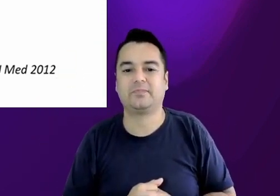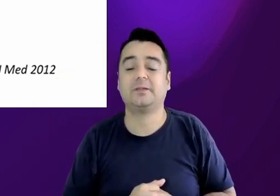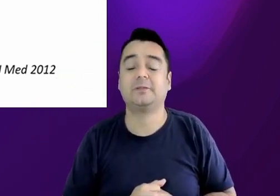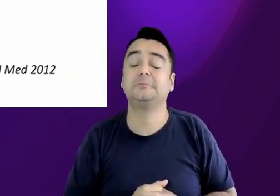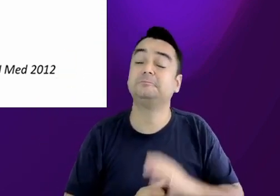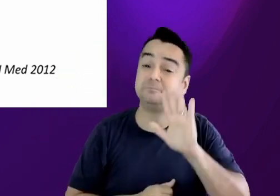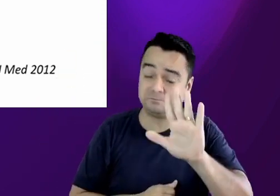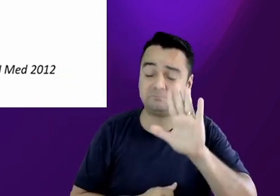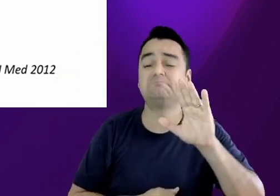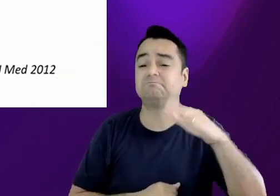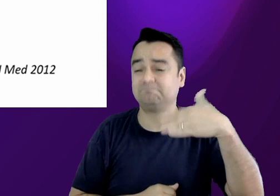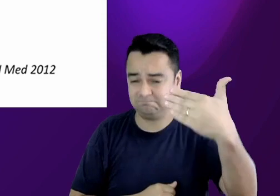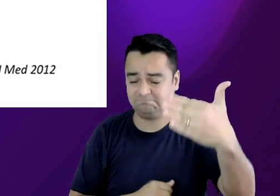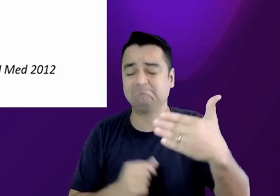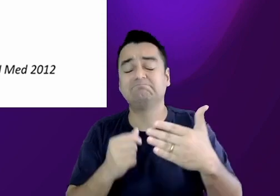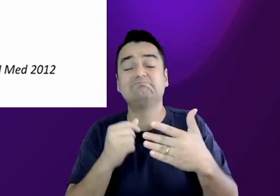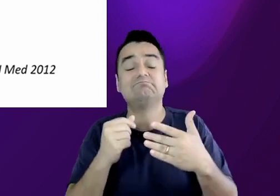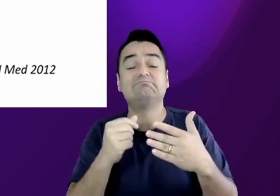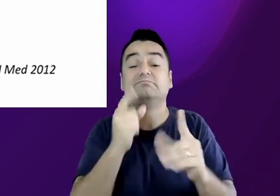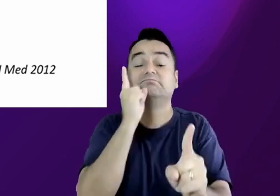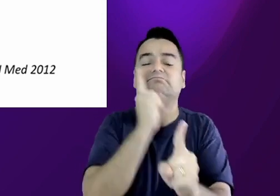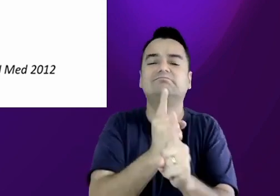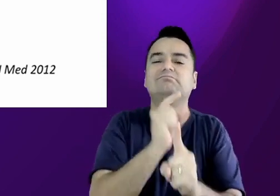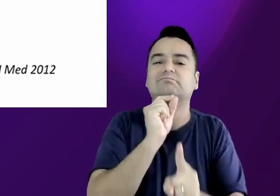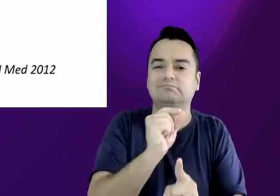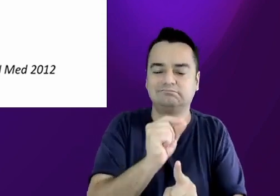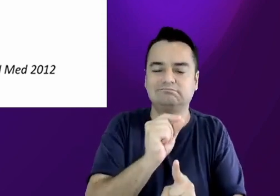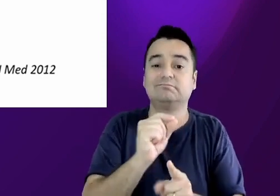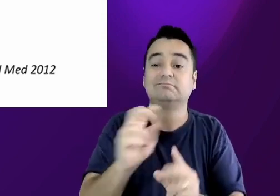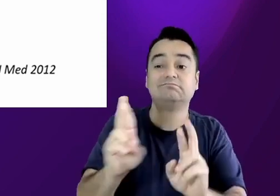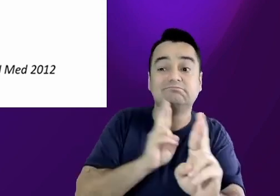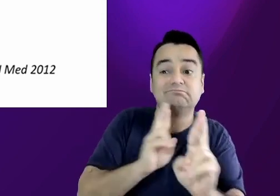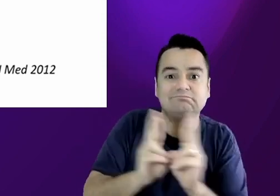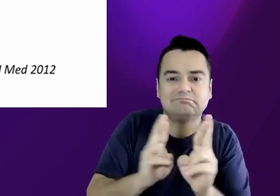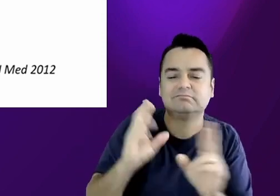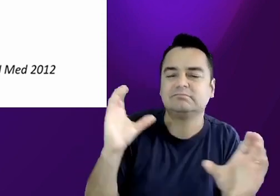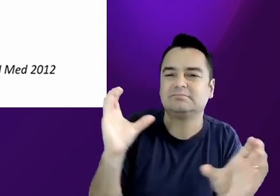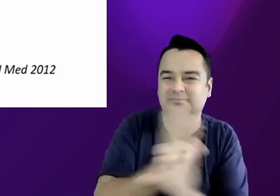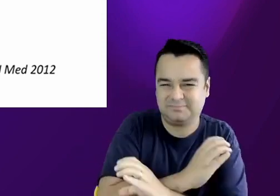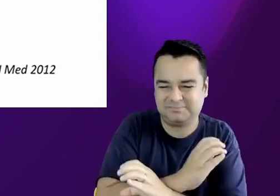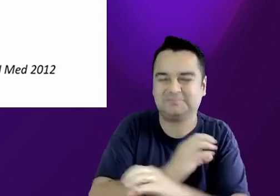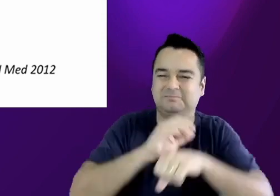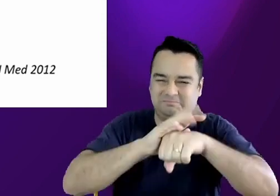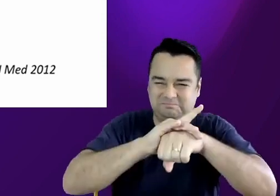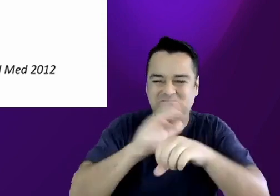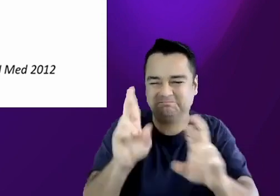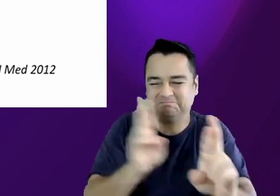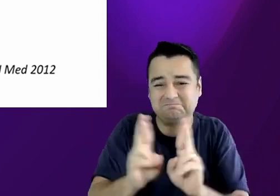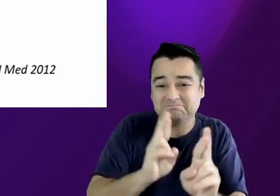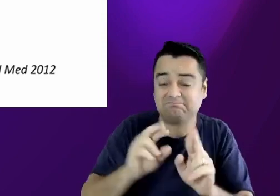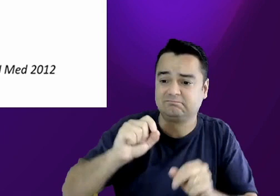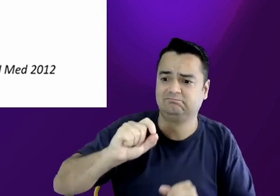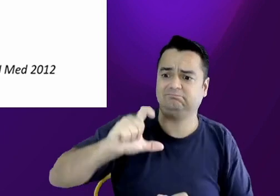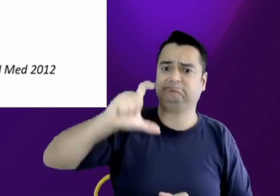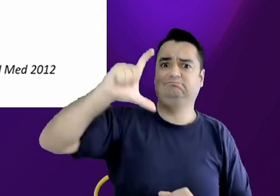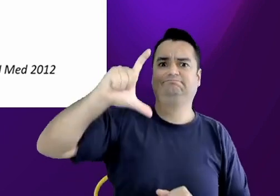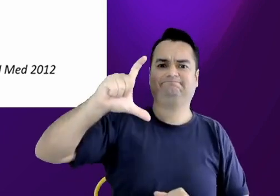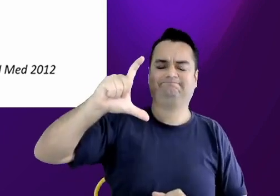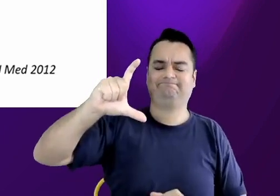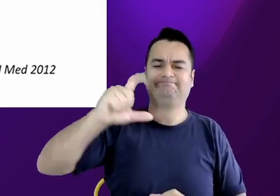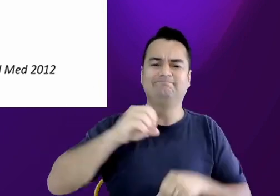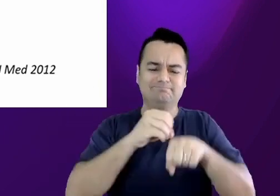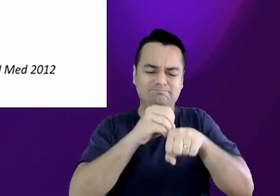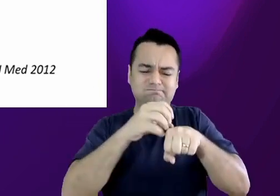foi demonstrado uma taxa de resposta completa, patológica completa, muito alta em